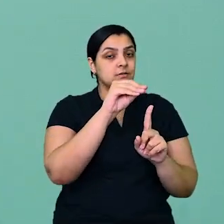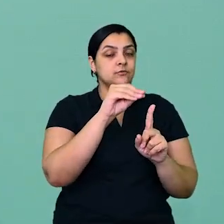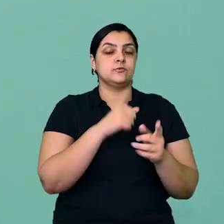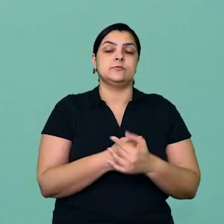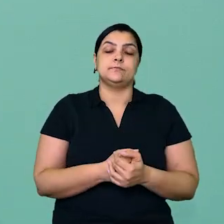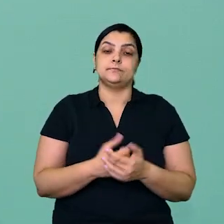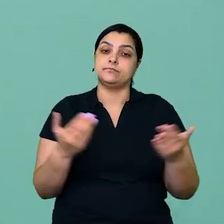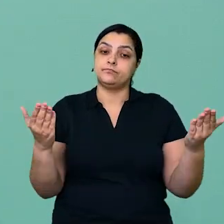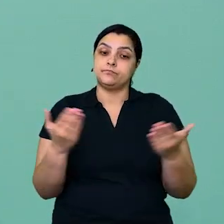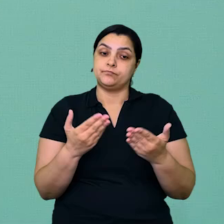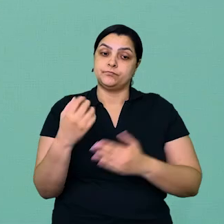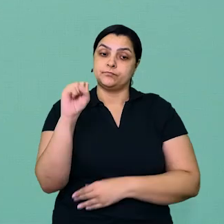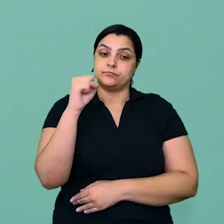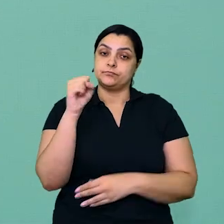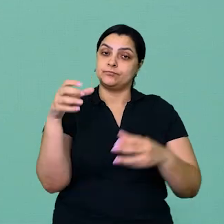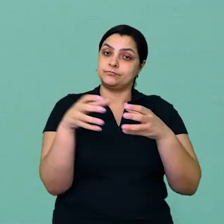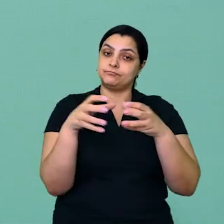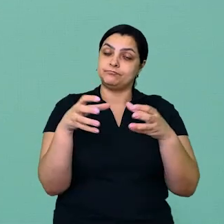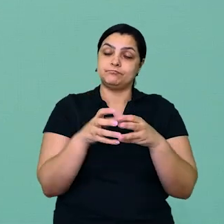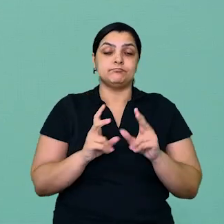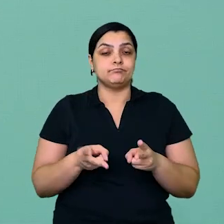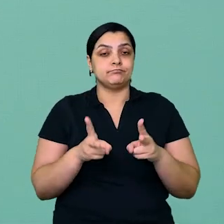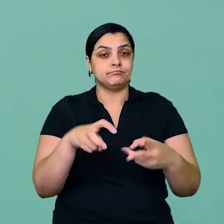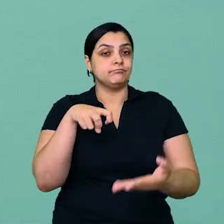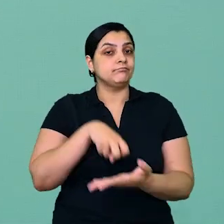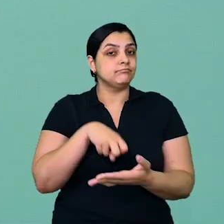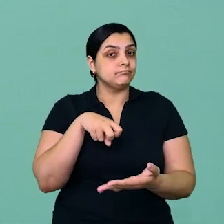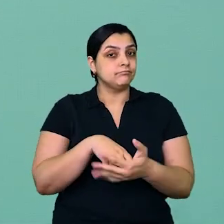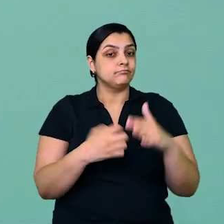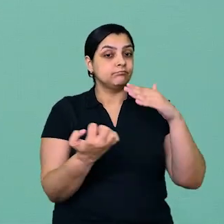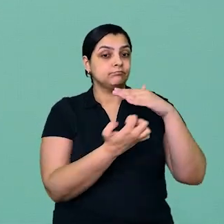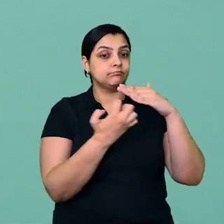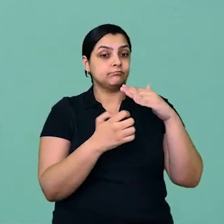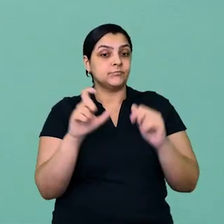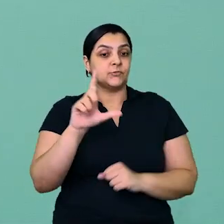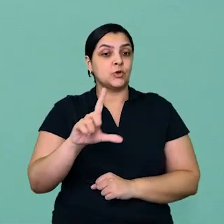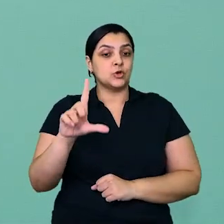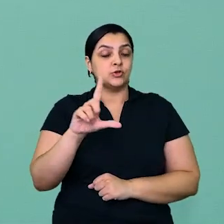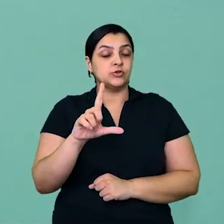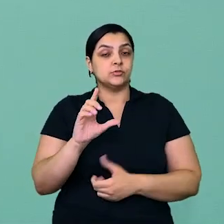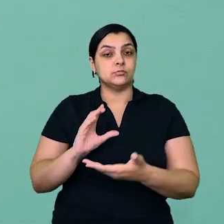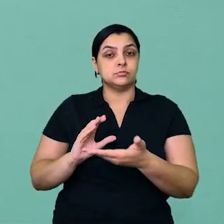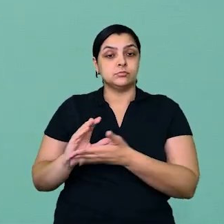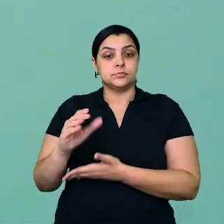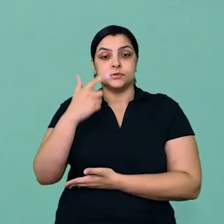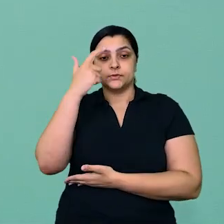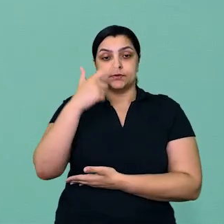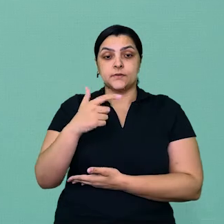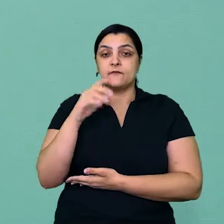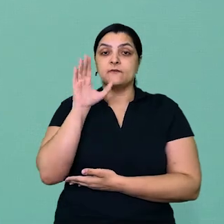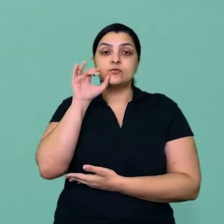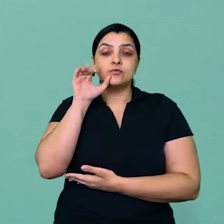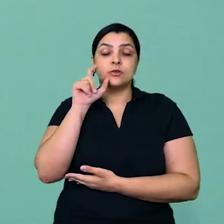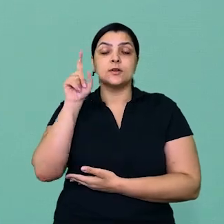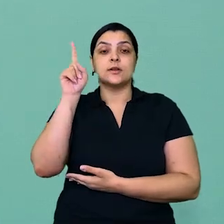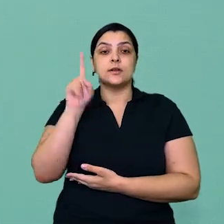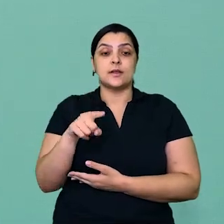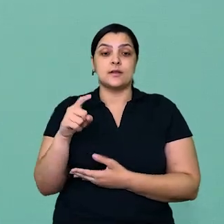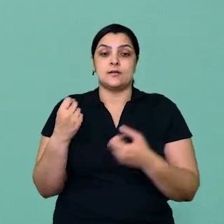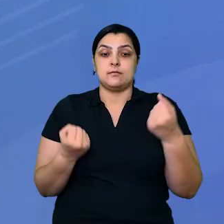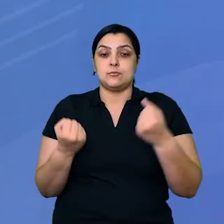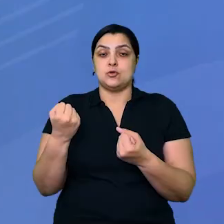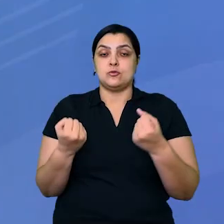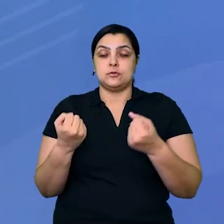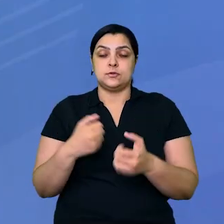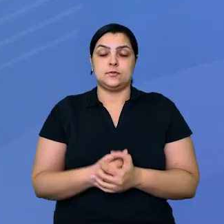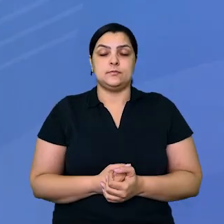O destaque agora vem da 8ª turma, que manteve a condenação de uma empresa de logística a indenizar uma empregada que exercia a função de